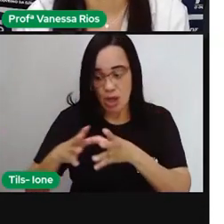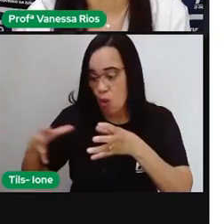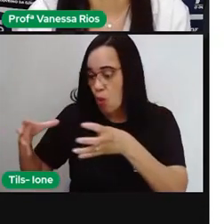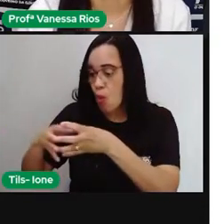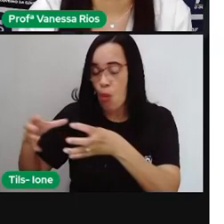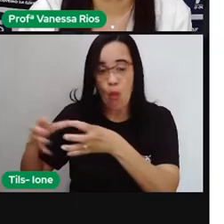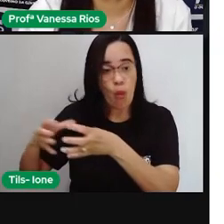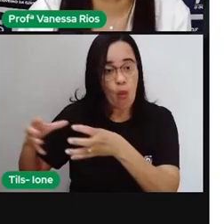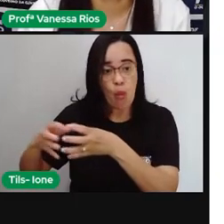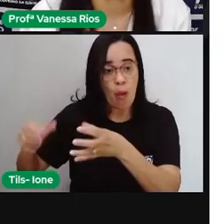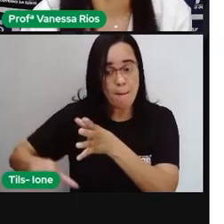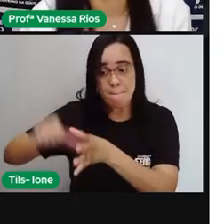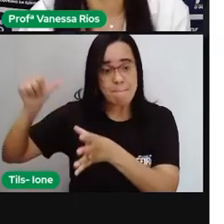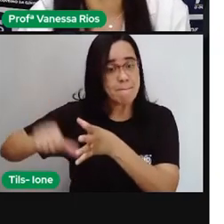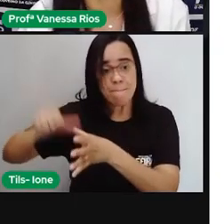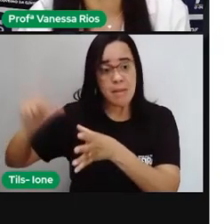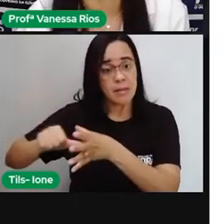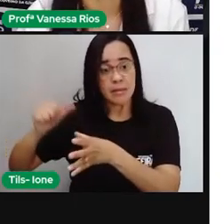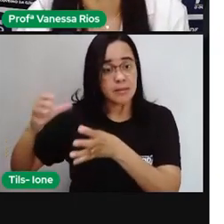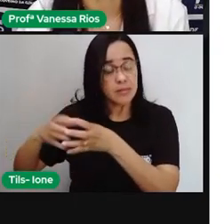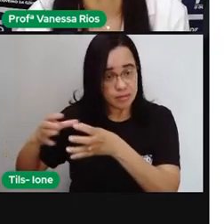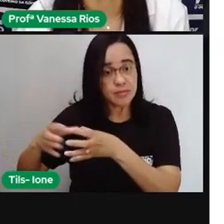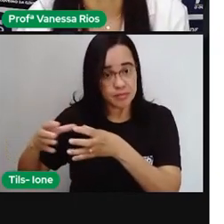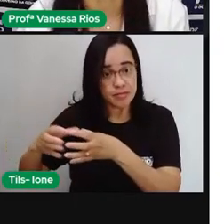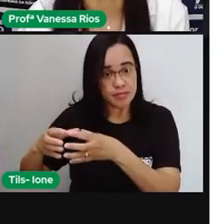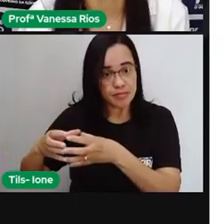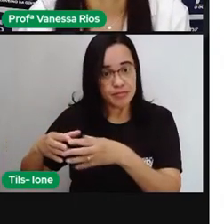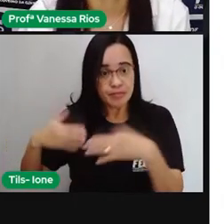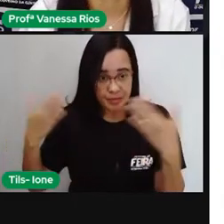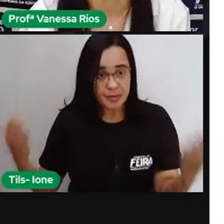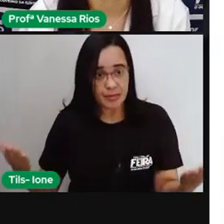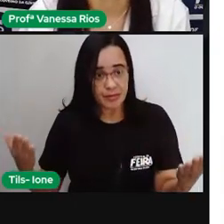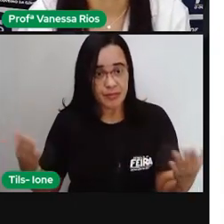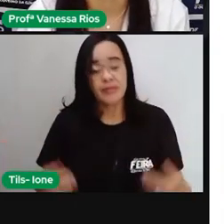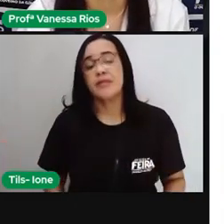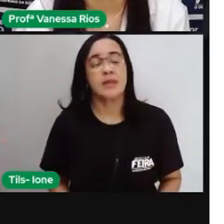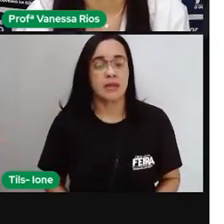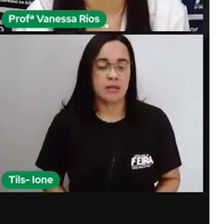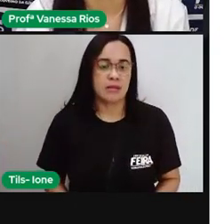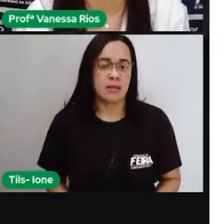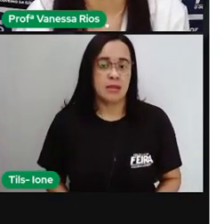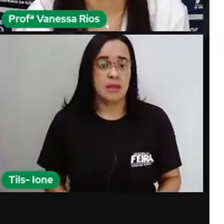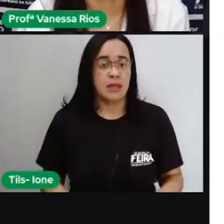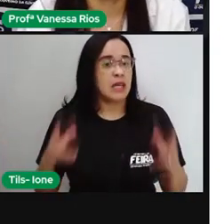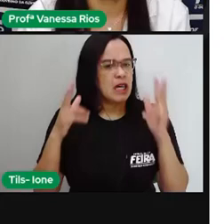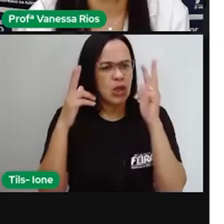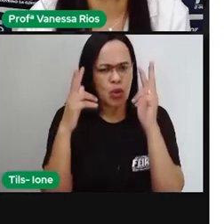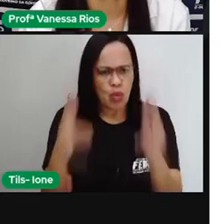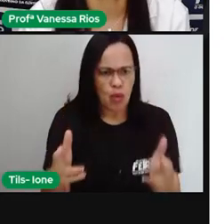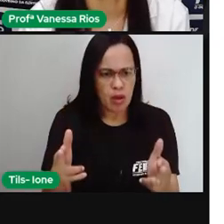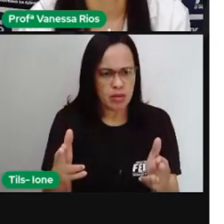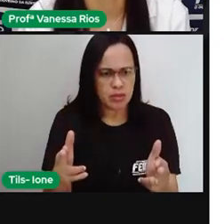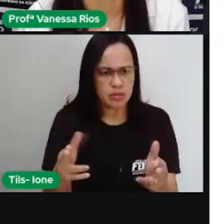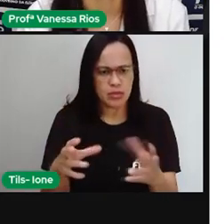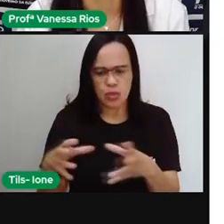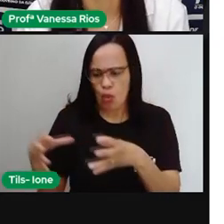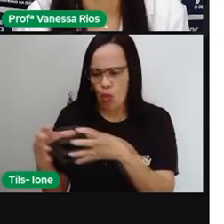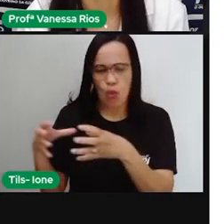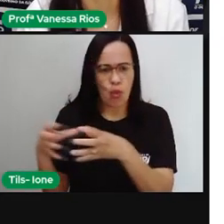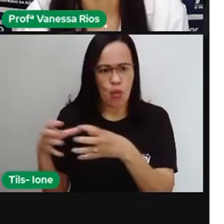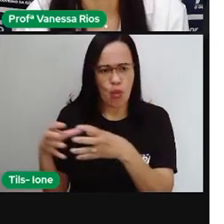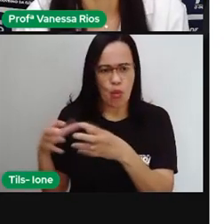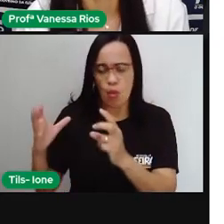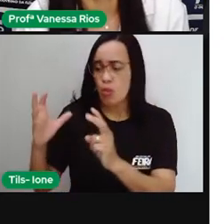ou grupos étnicos, porque a gente não tem que pensar aí os indígenas como uma etnia igual, né? Existiam aí